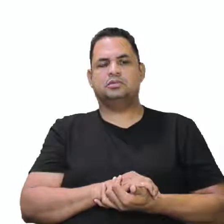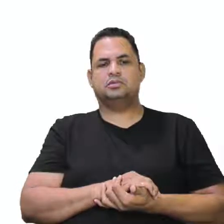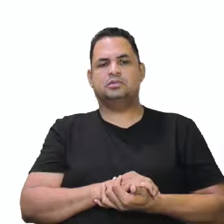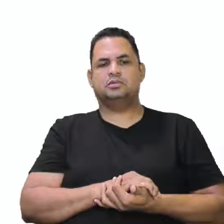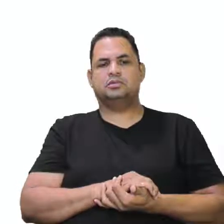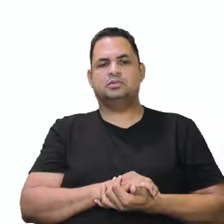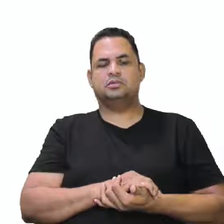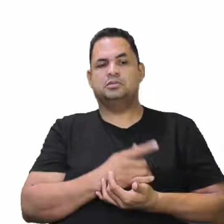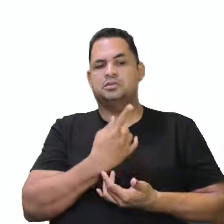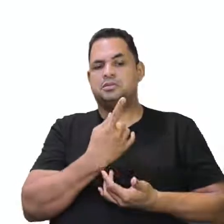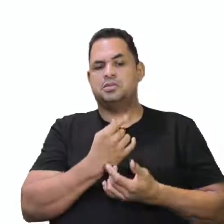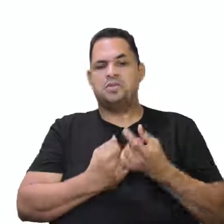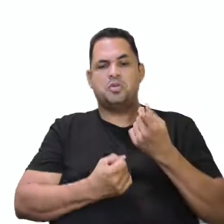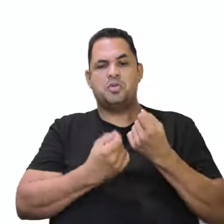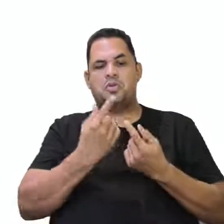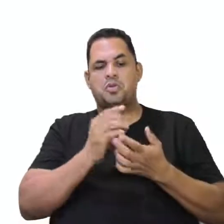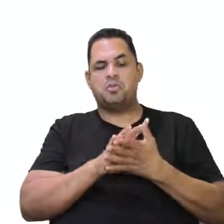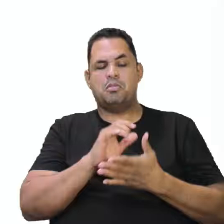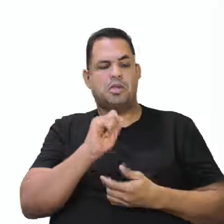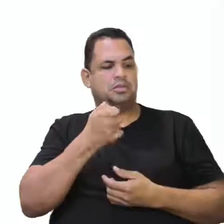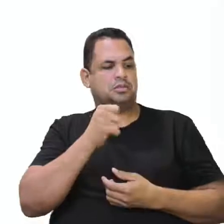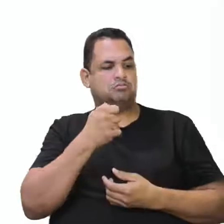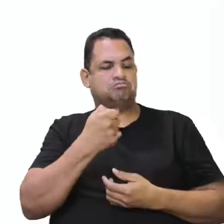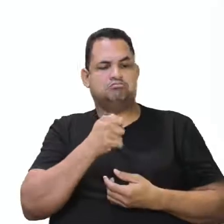the door. Nenhuma das chaves